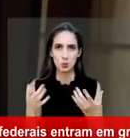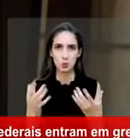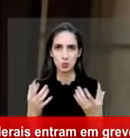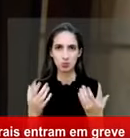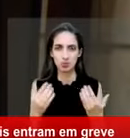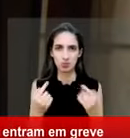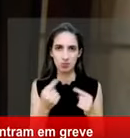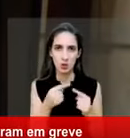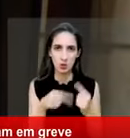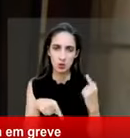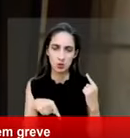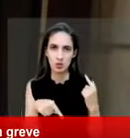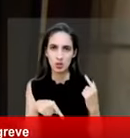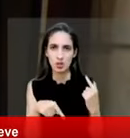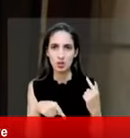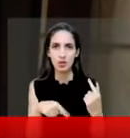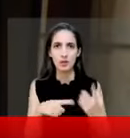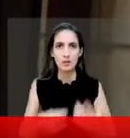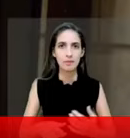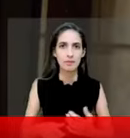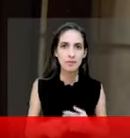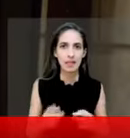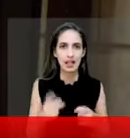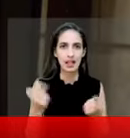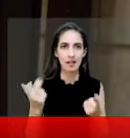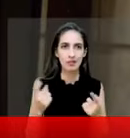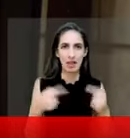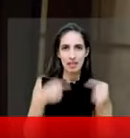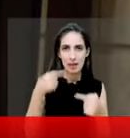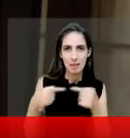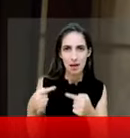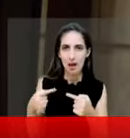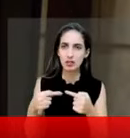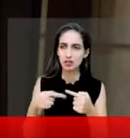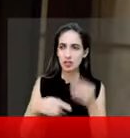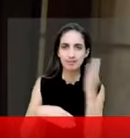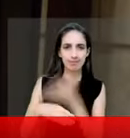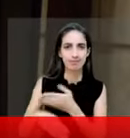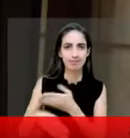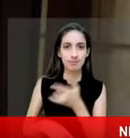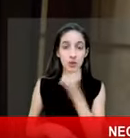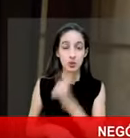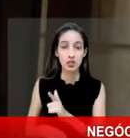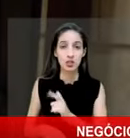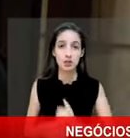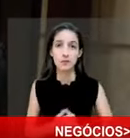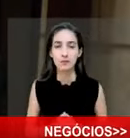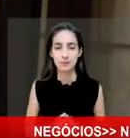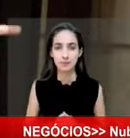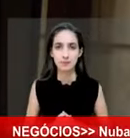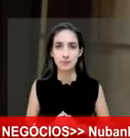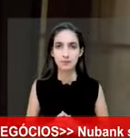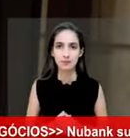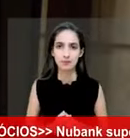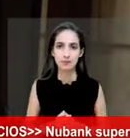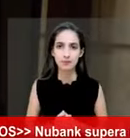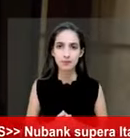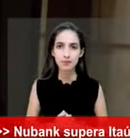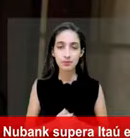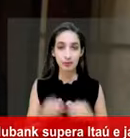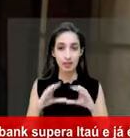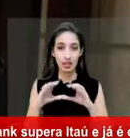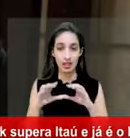de assassinar como forma de fazer política e tinha a certeza da impunidade. O Congresso